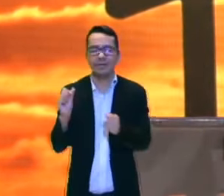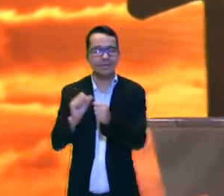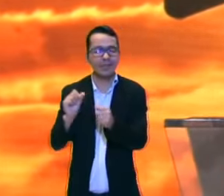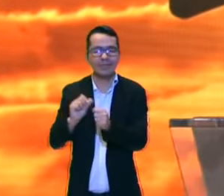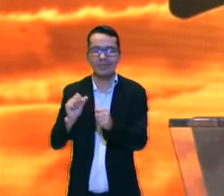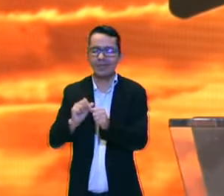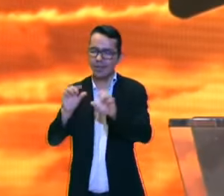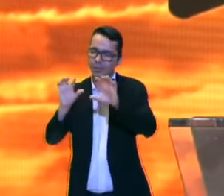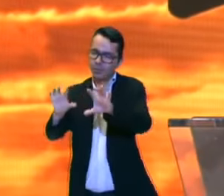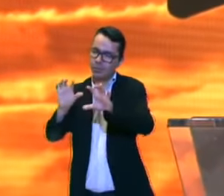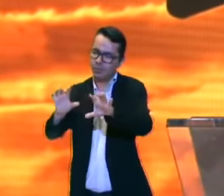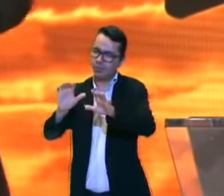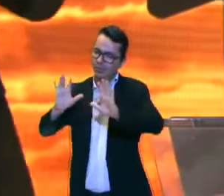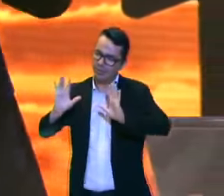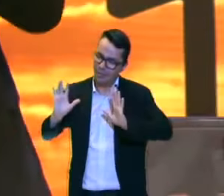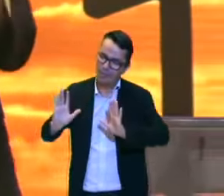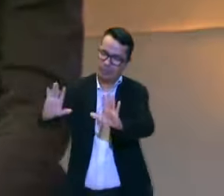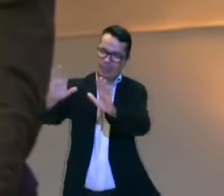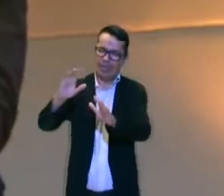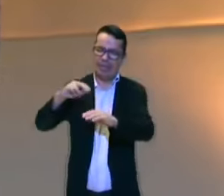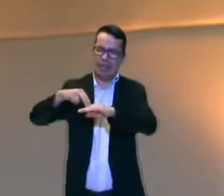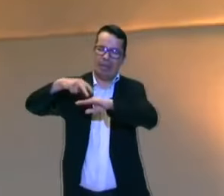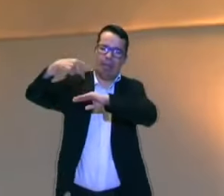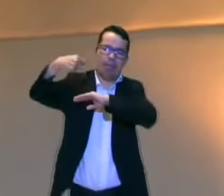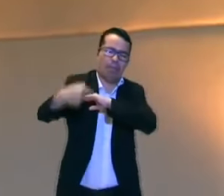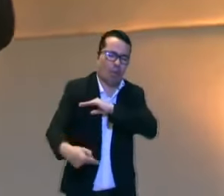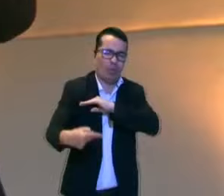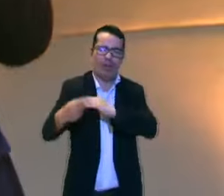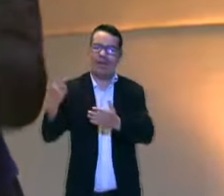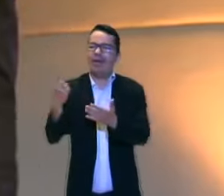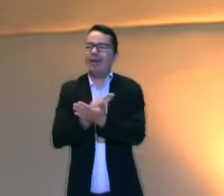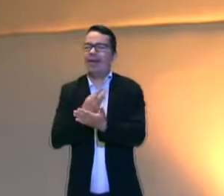e que vai fazer alguém tropeçar, me mostra.